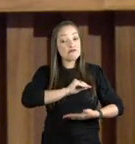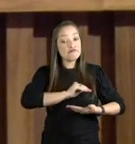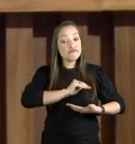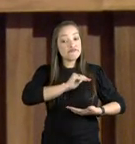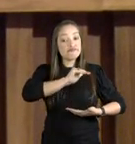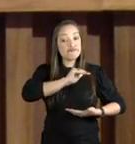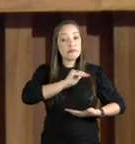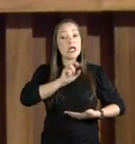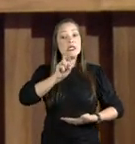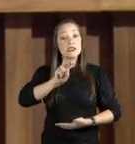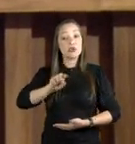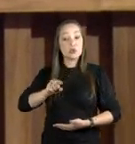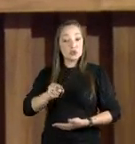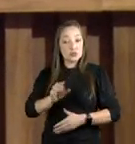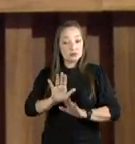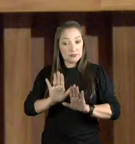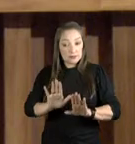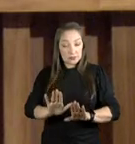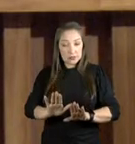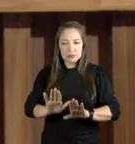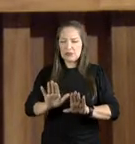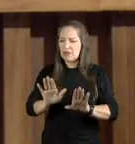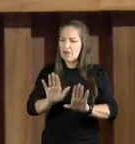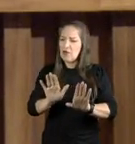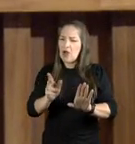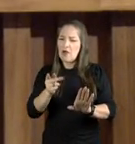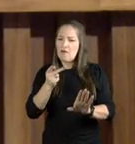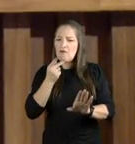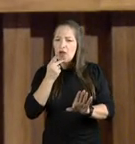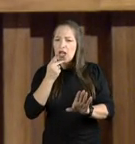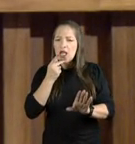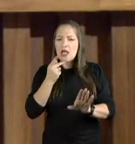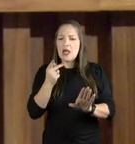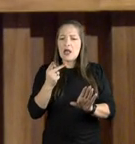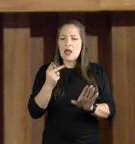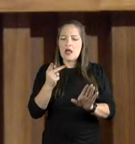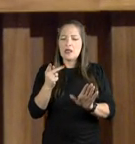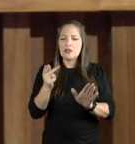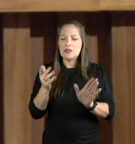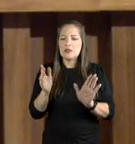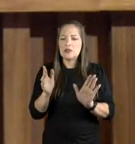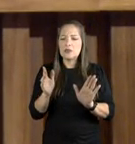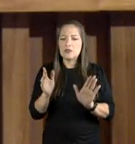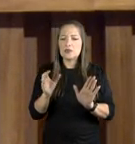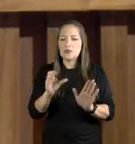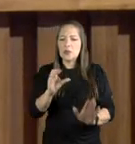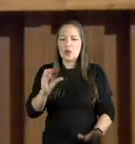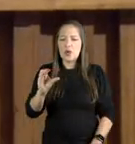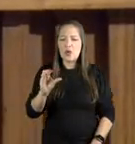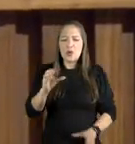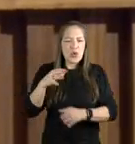acho que, assim, sem falar da conta, vamos falar de uma forma mais leiga. Né?